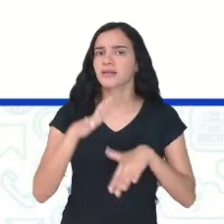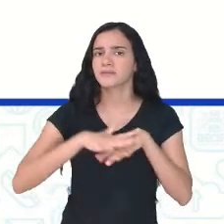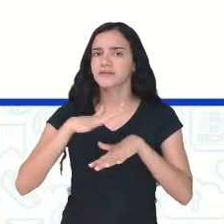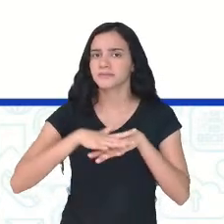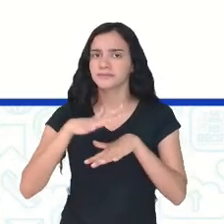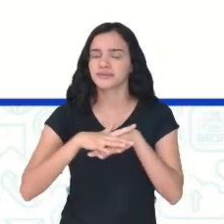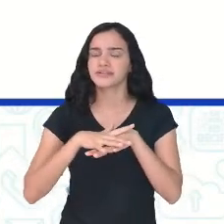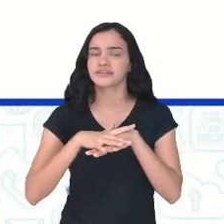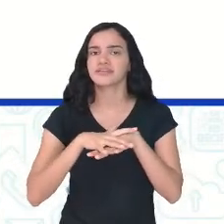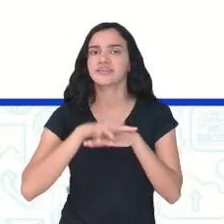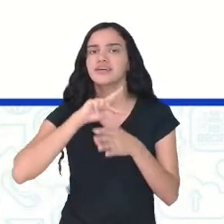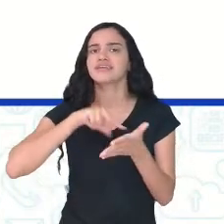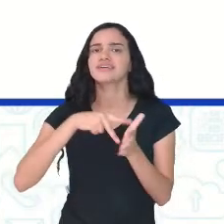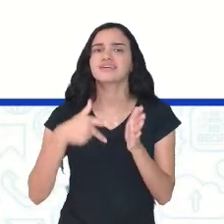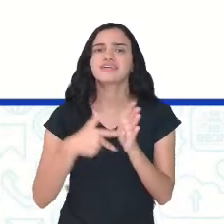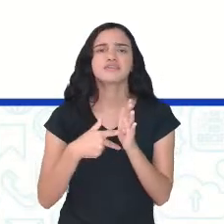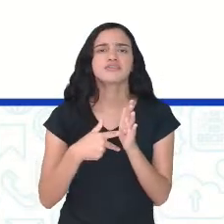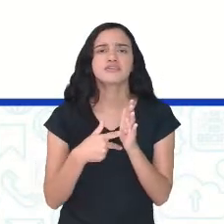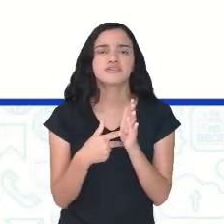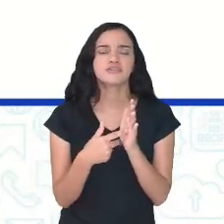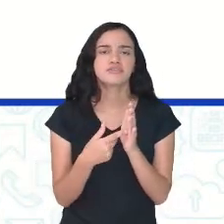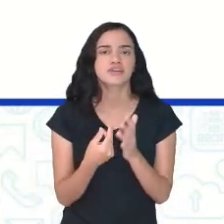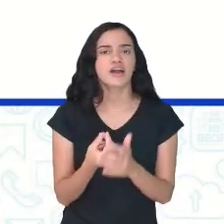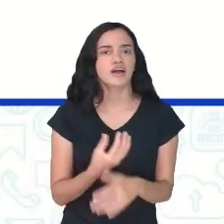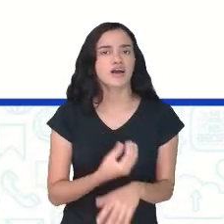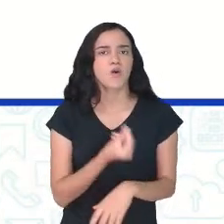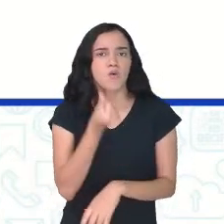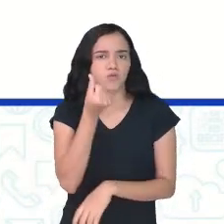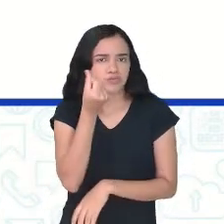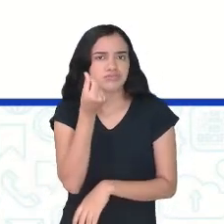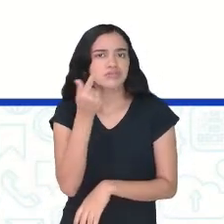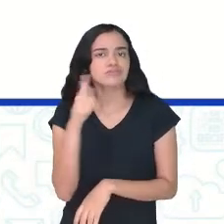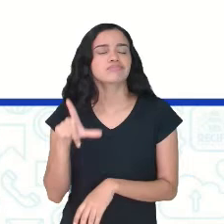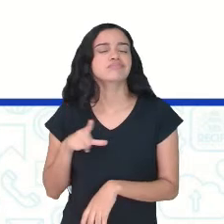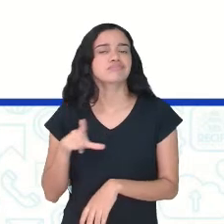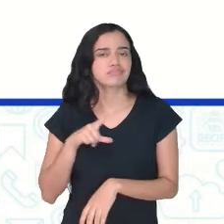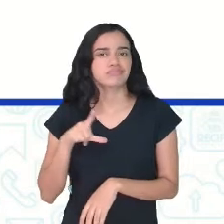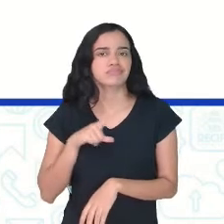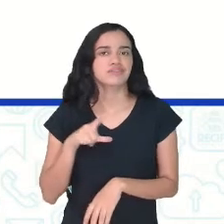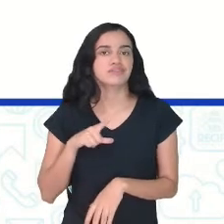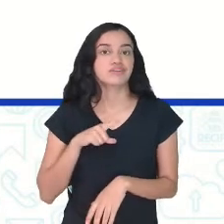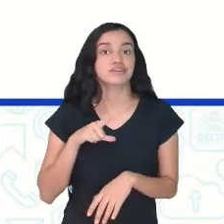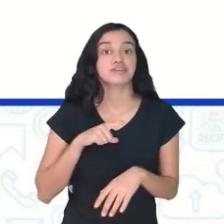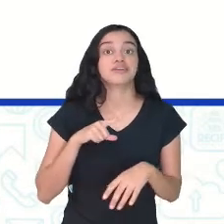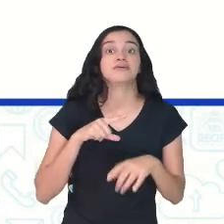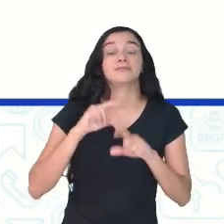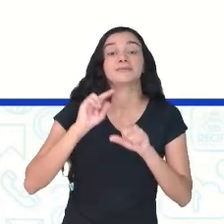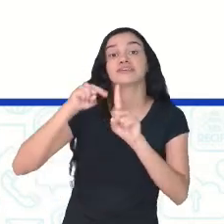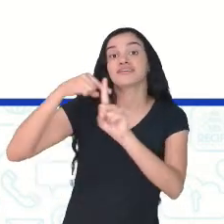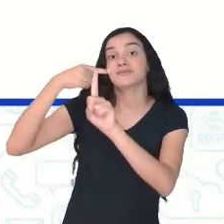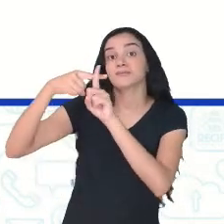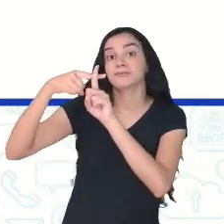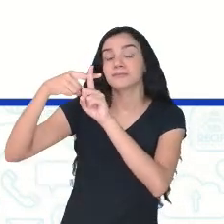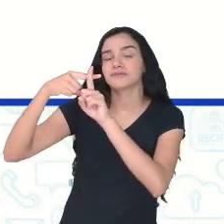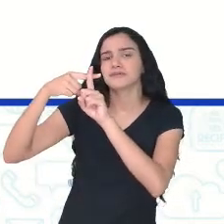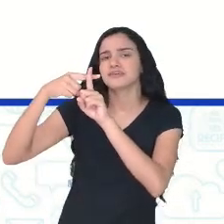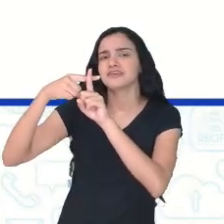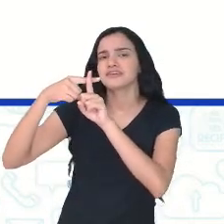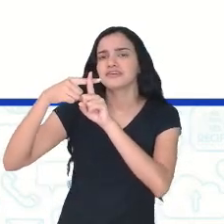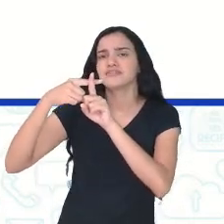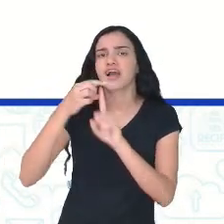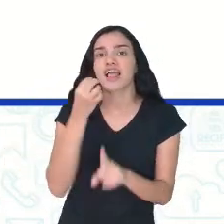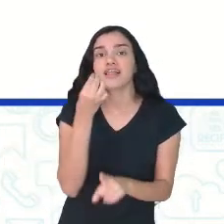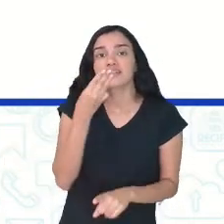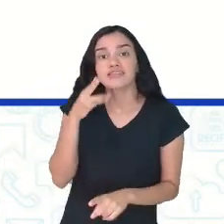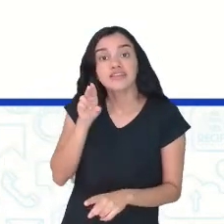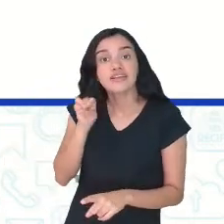Aqui o saldo quer dizer quanto é que eu tenho. E ali ele tem a parte positiva. Sacou quanto? Sacou